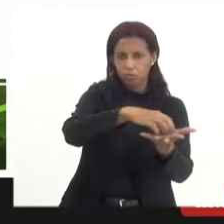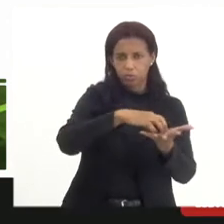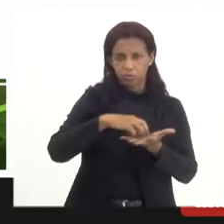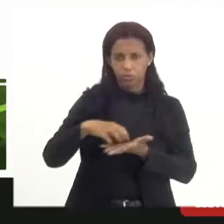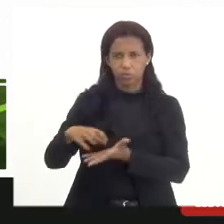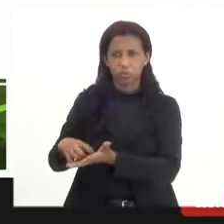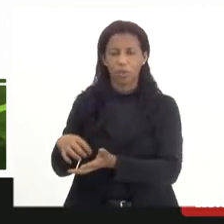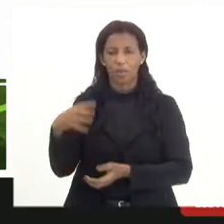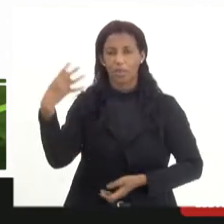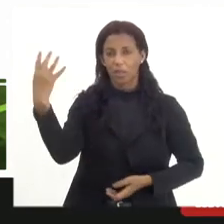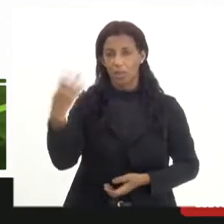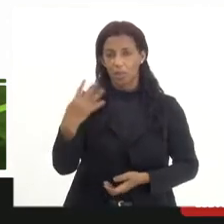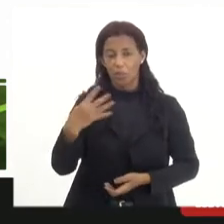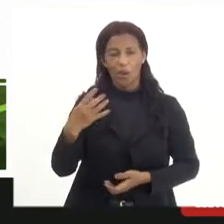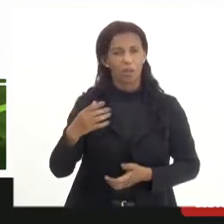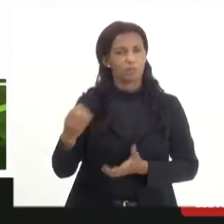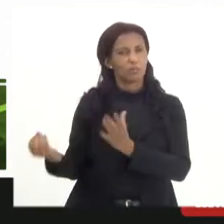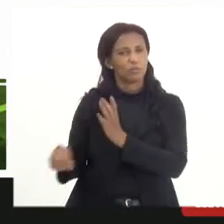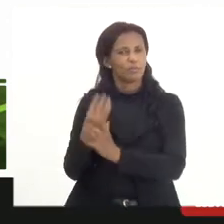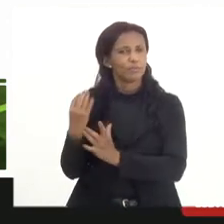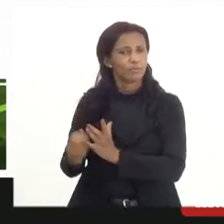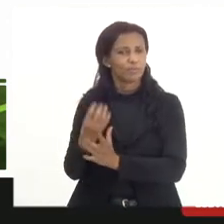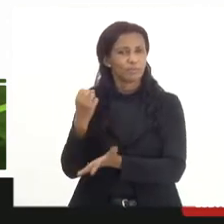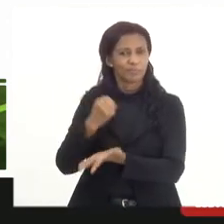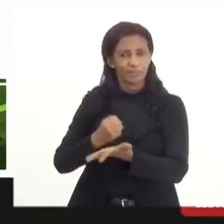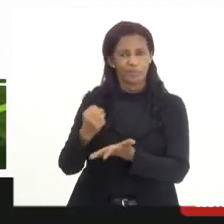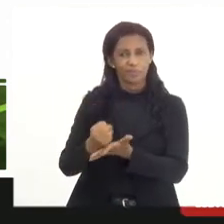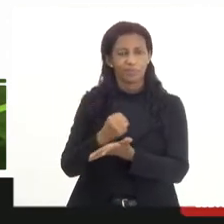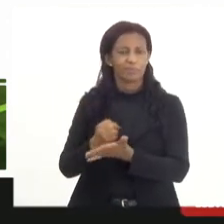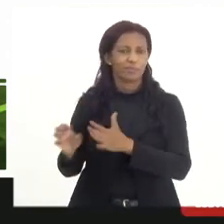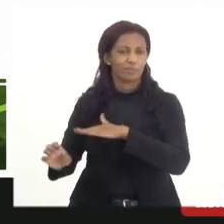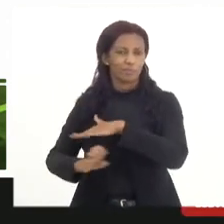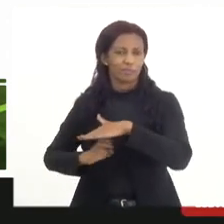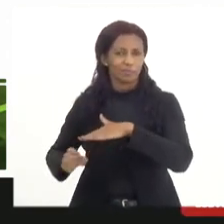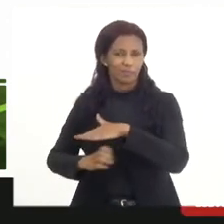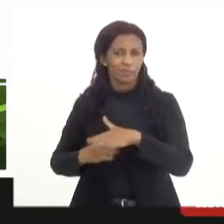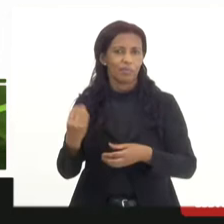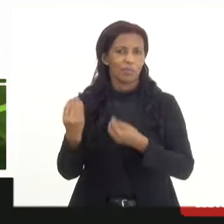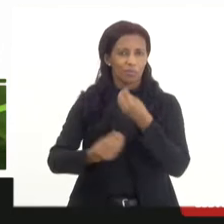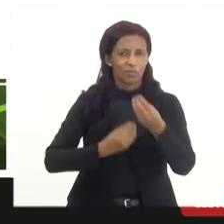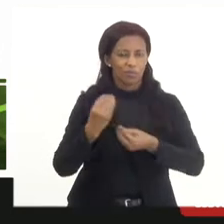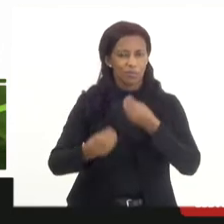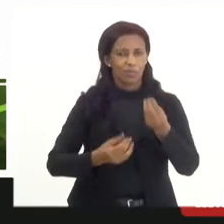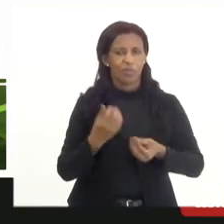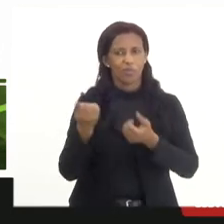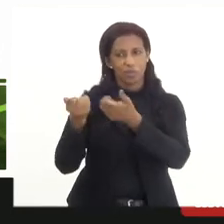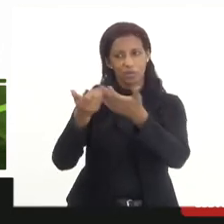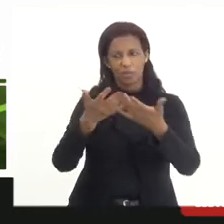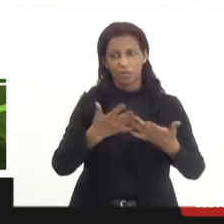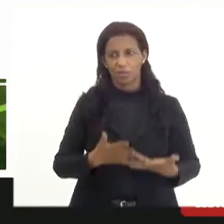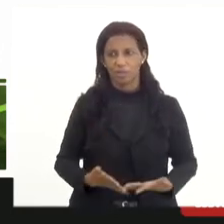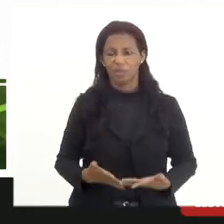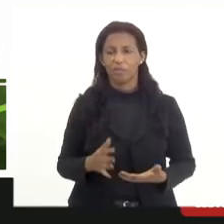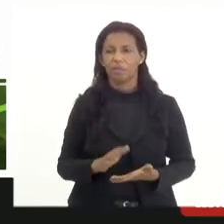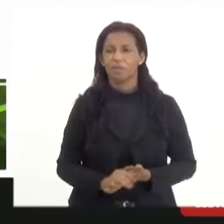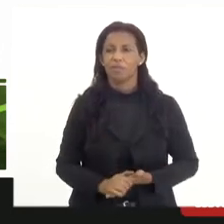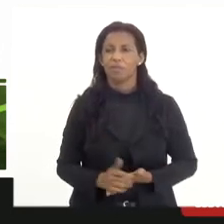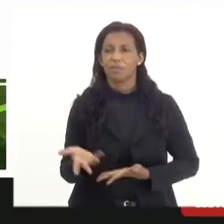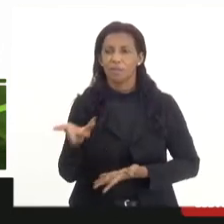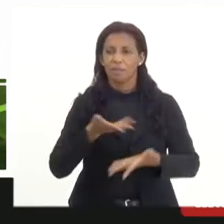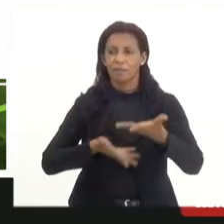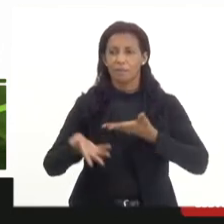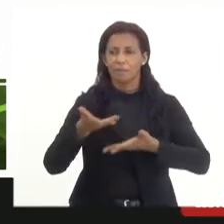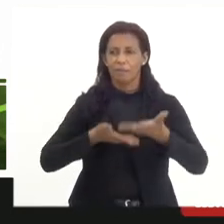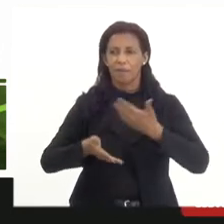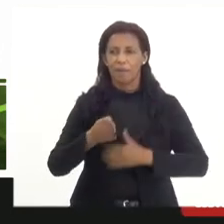e 4 blocos de produção, são contratos de concessão, como eu falei, o Gipirá e Salema. Temos também participação no